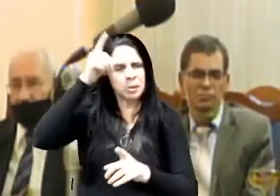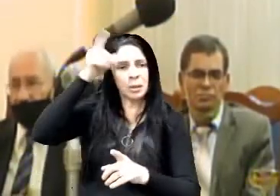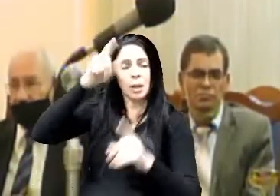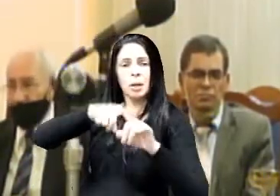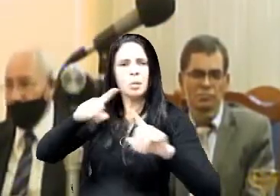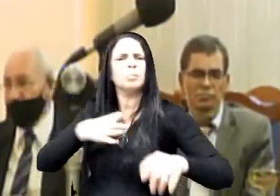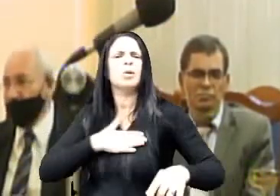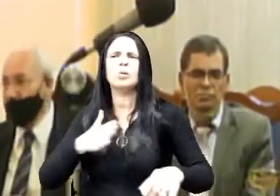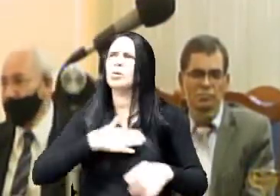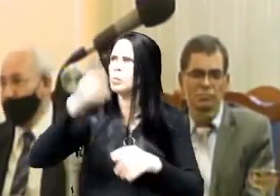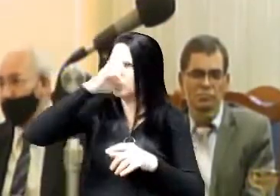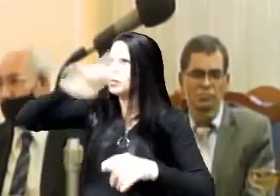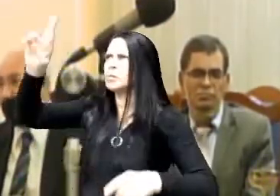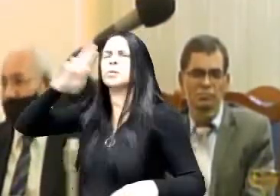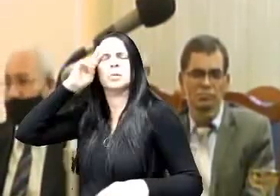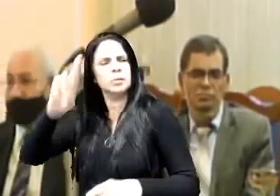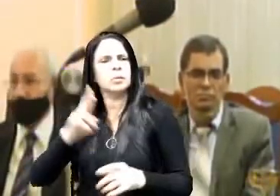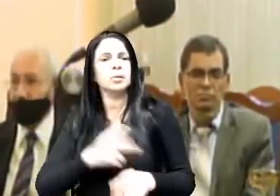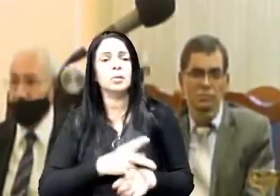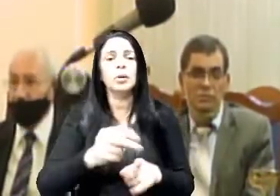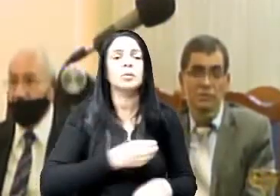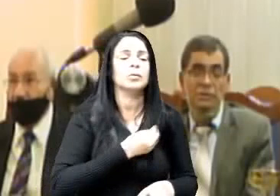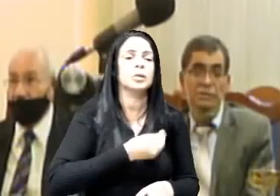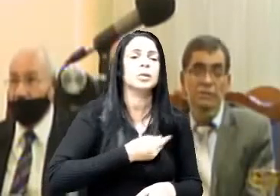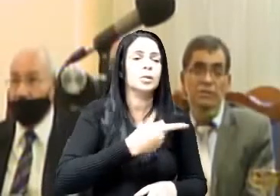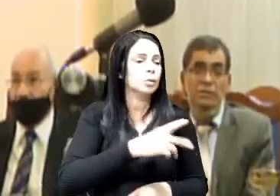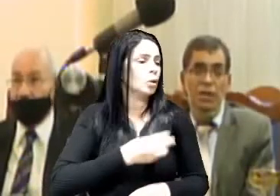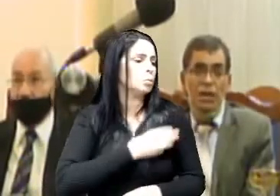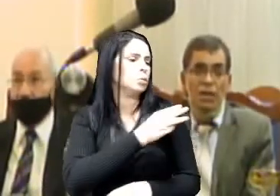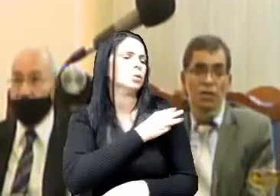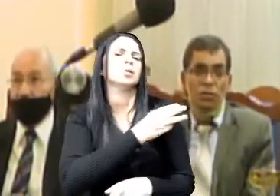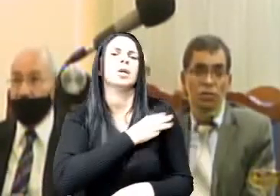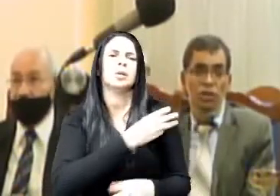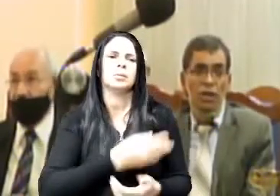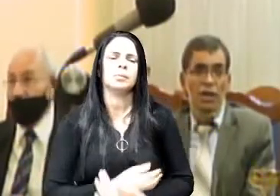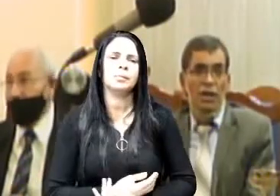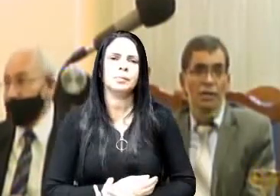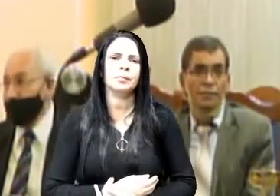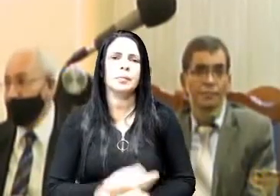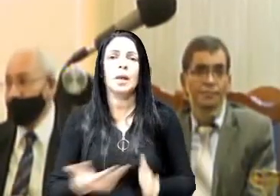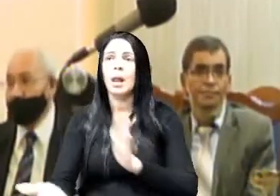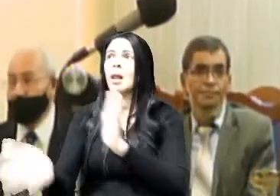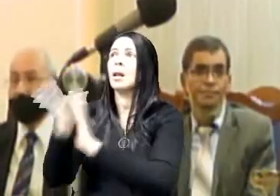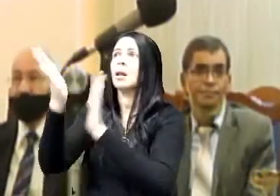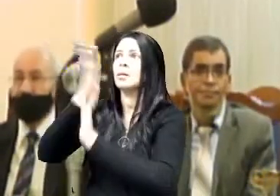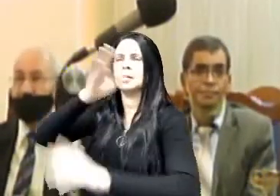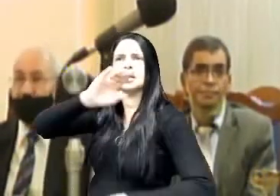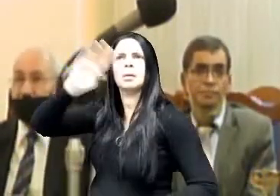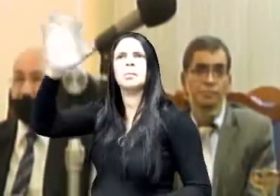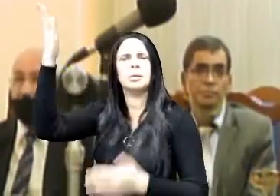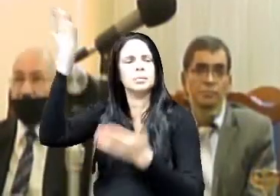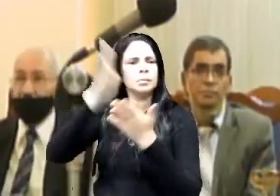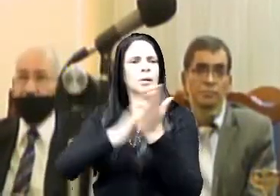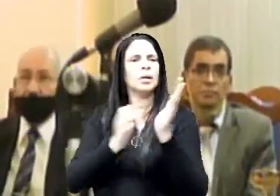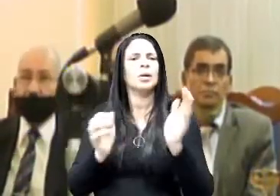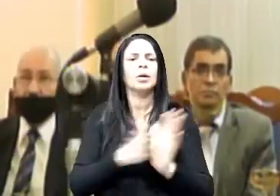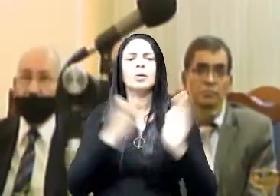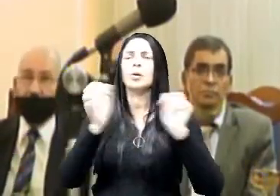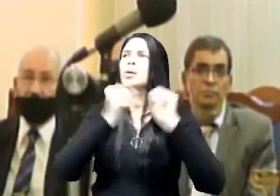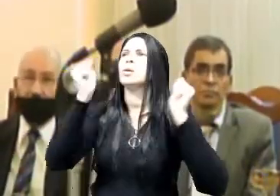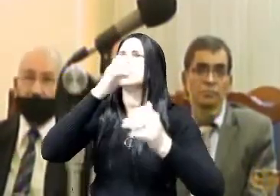glorificado através da tua vida e do teu ministério. Levante a mão para dar glória a esse Jesus maravilhoso.